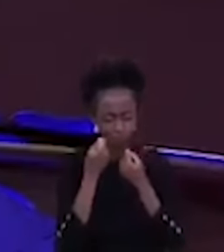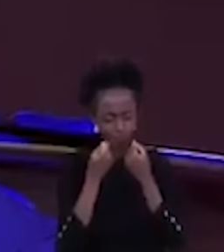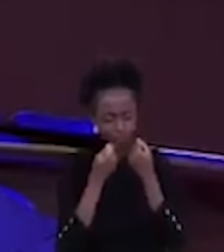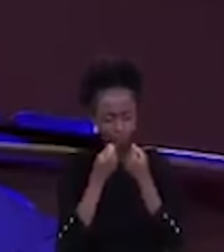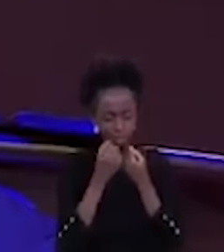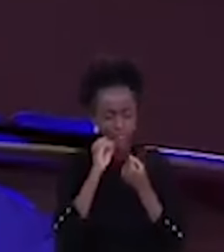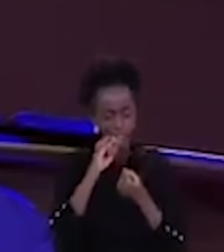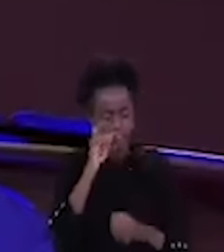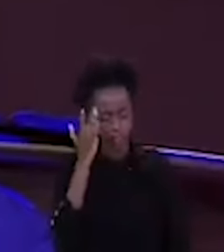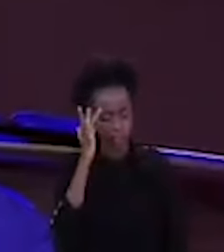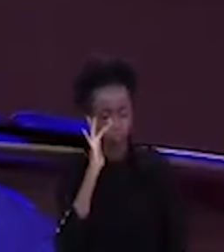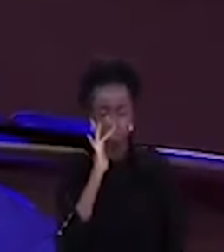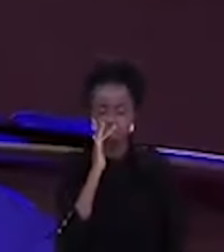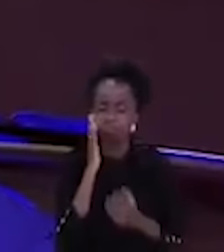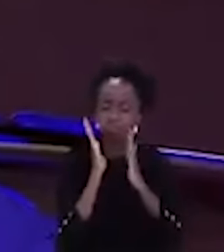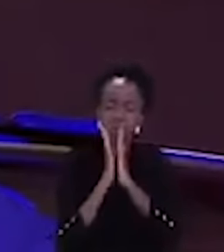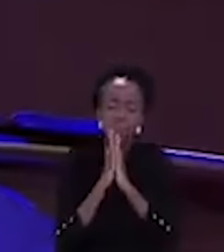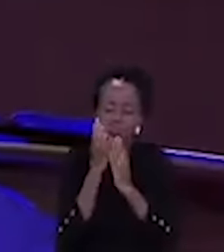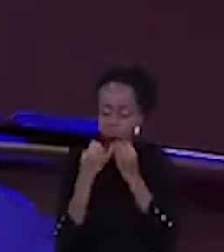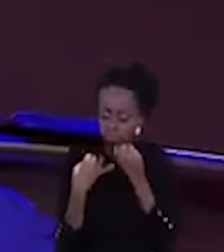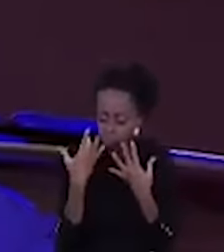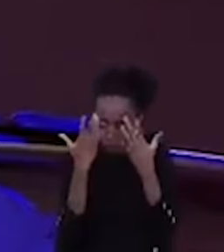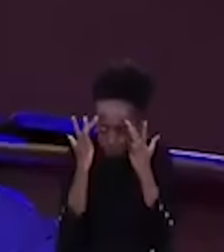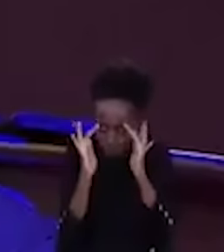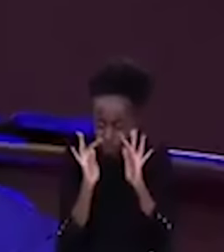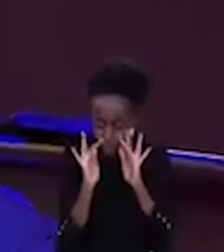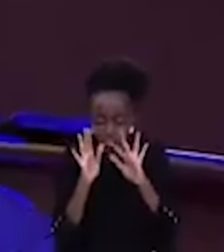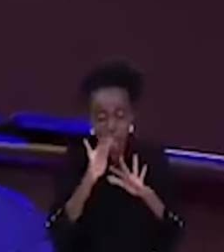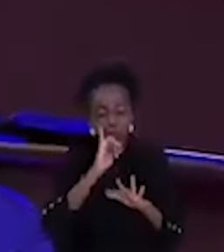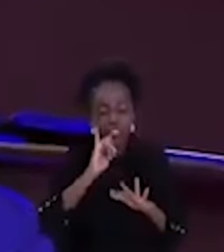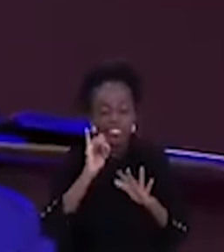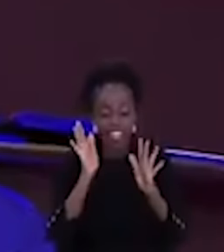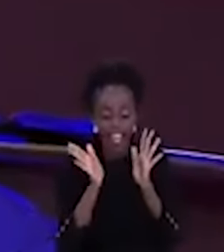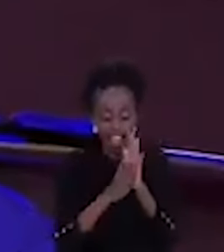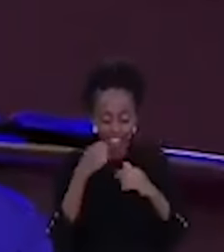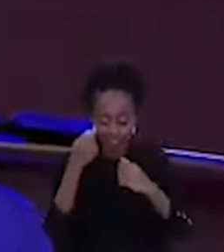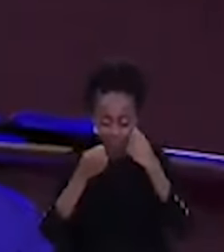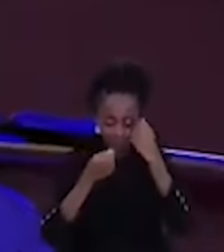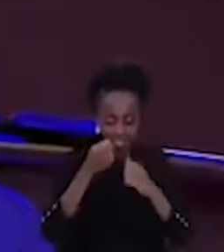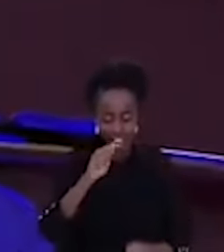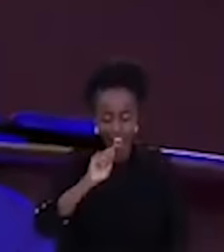Se você não sabe o que dizer, então diga aleluia,